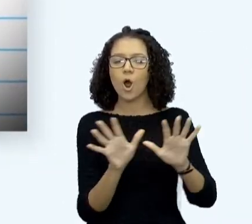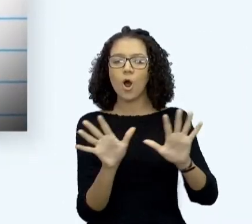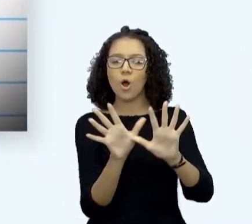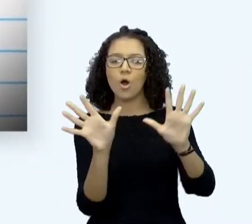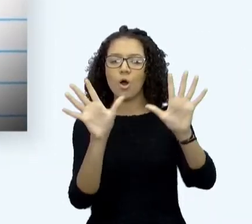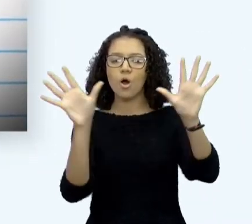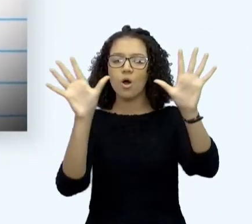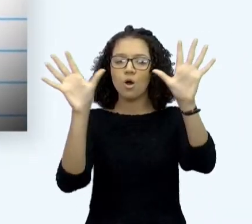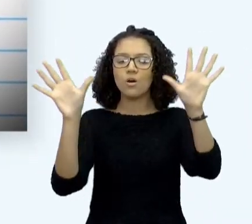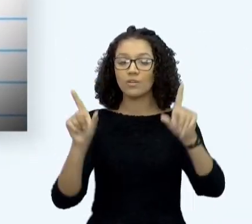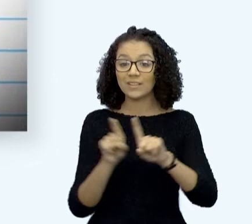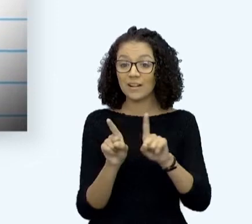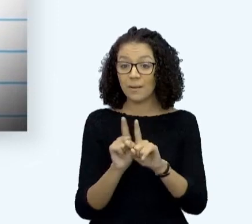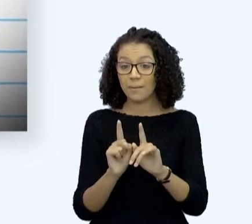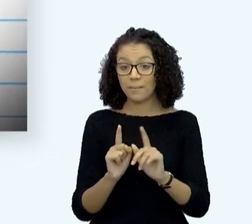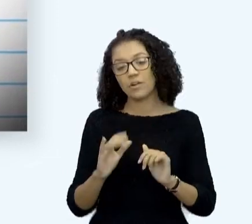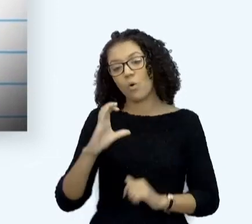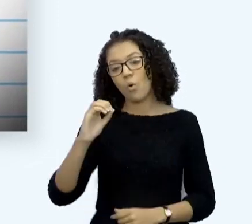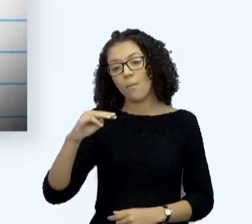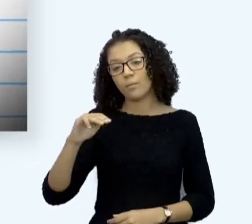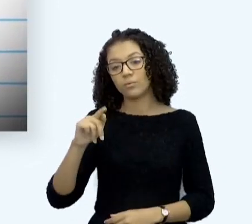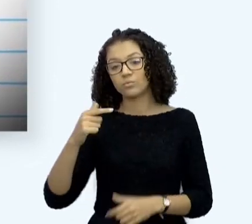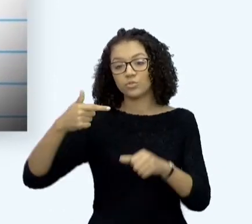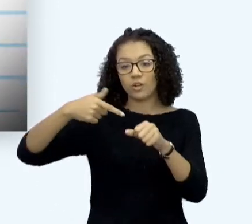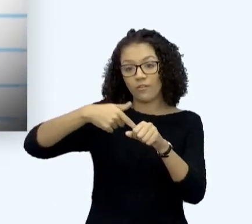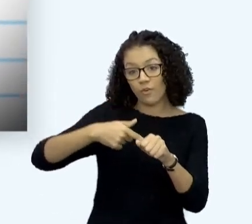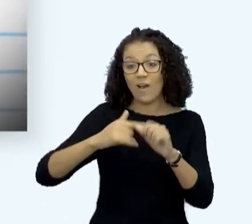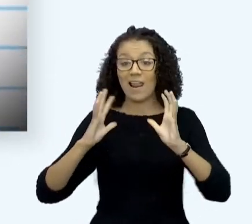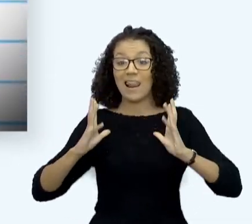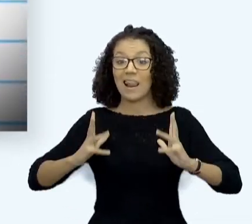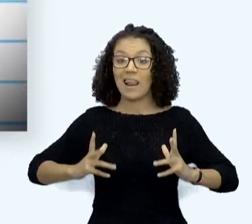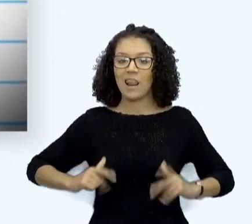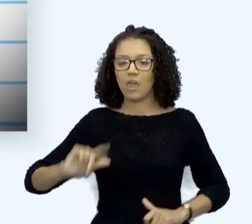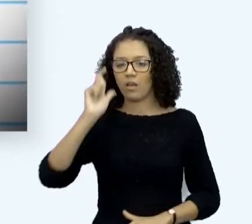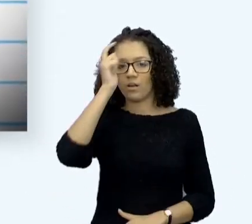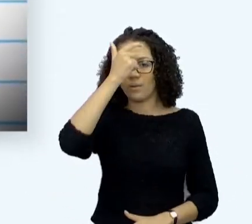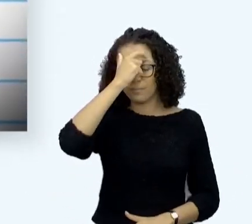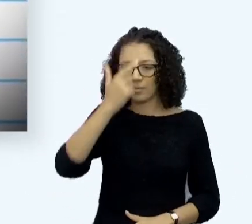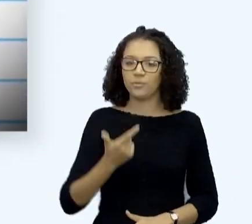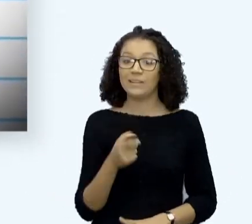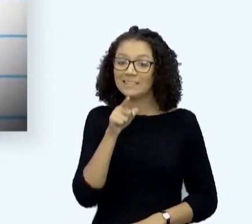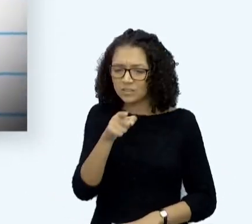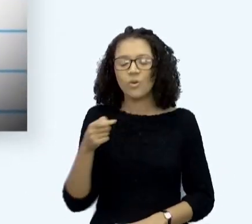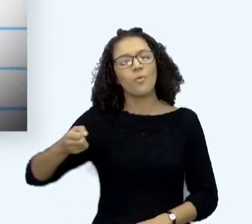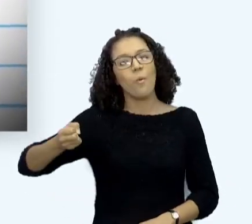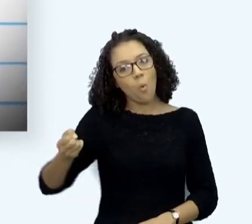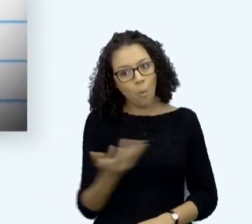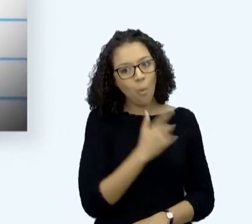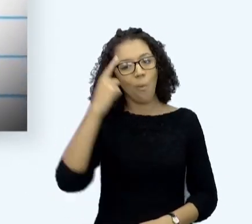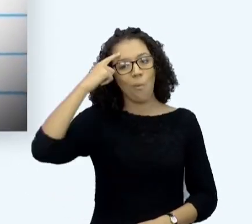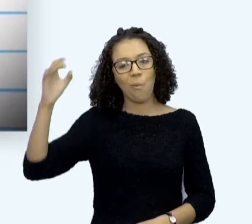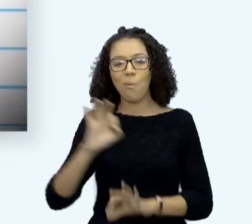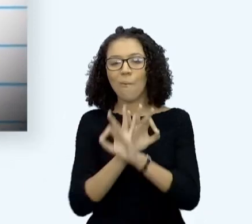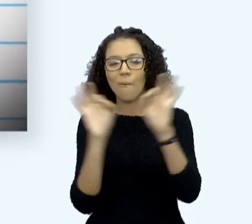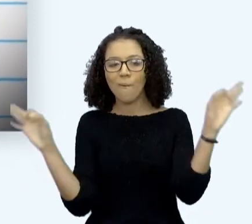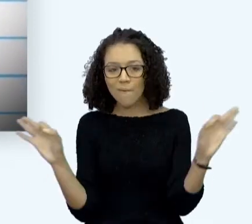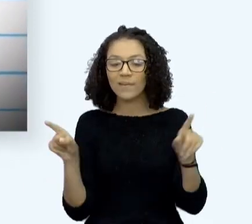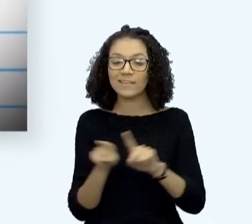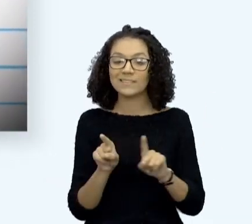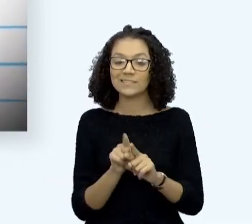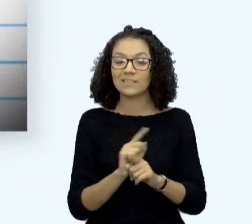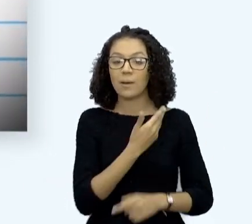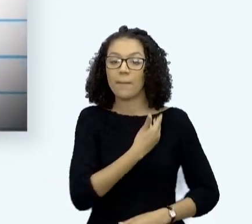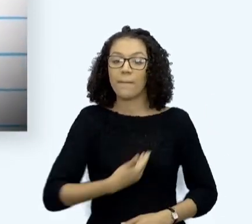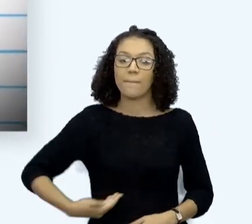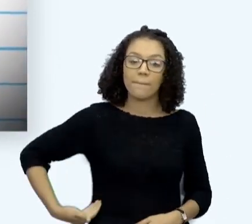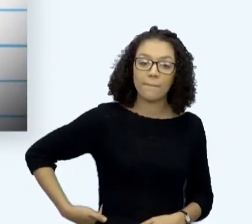limpos. Esse é um ótimo exemplo da importância de investir em inovação. Aumentar os investimentos público e privado em inovação